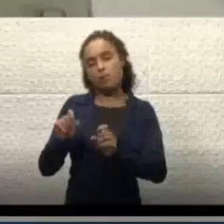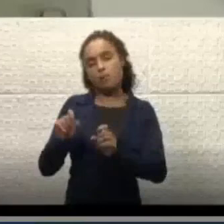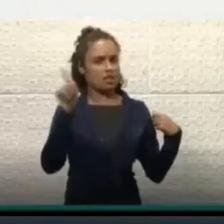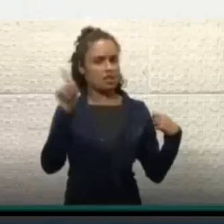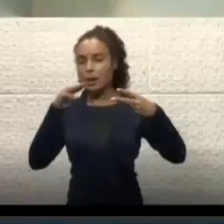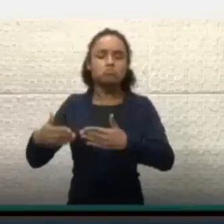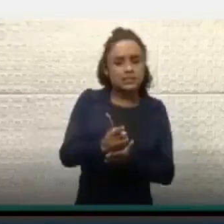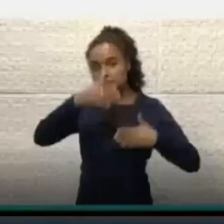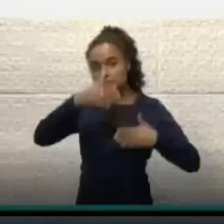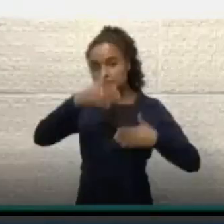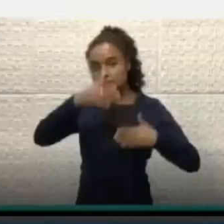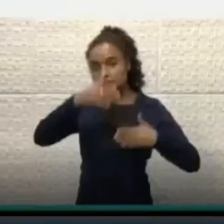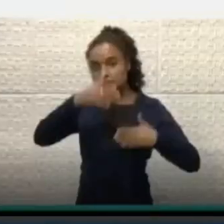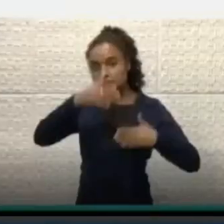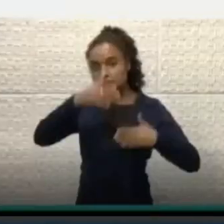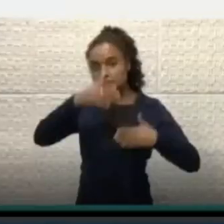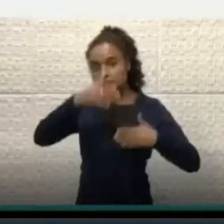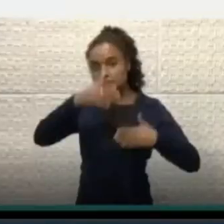como eu falei para vocês,